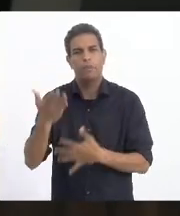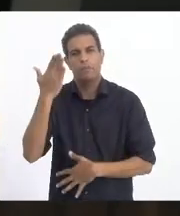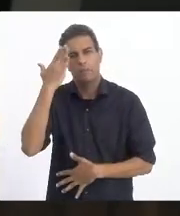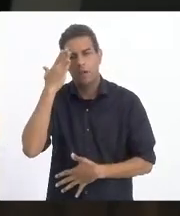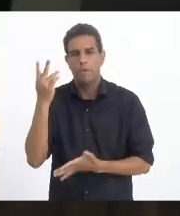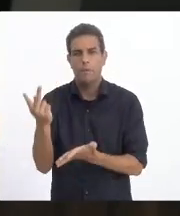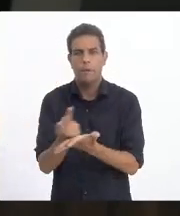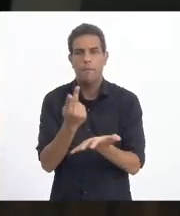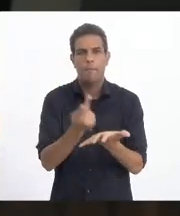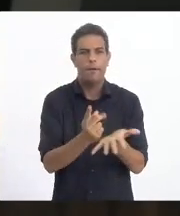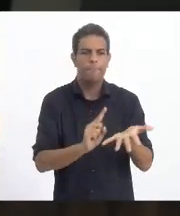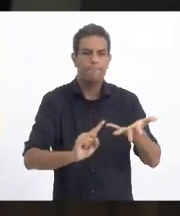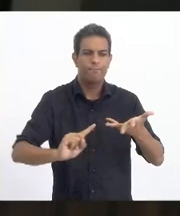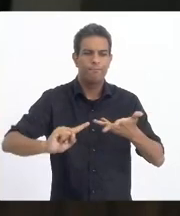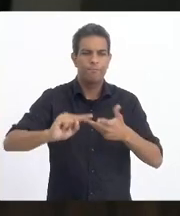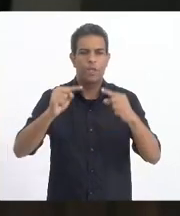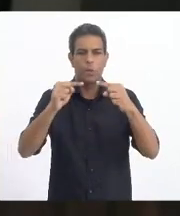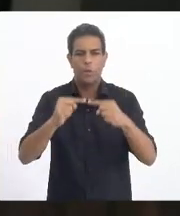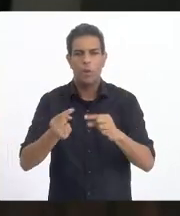equivocado